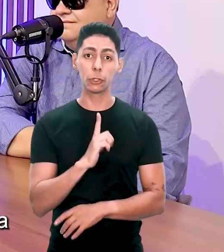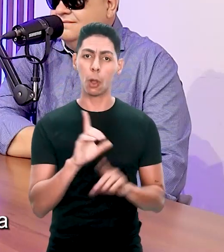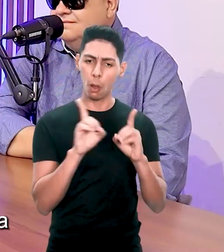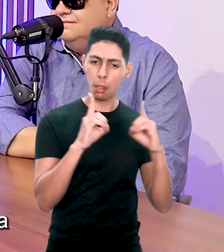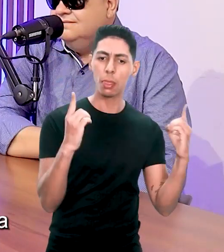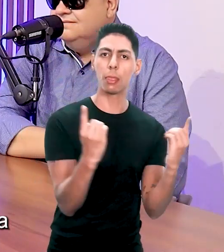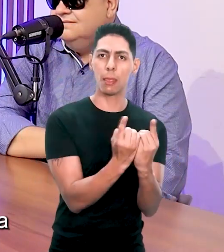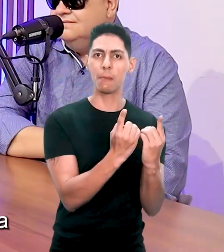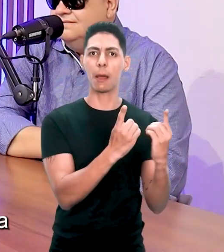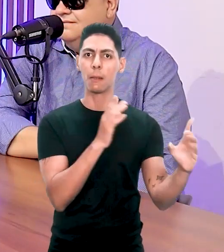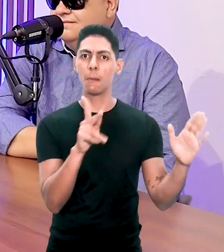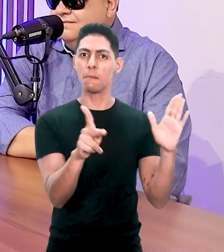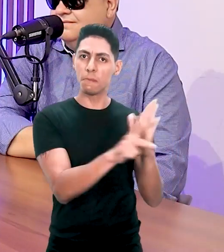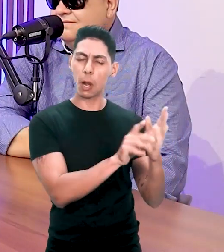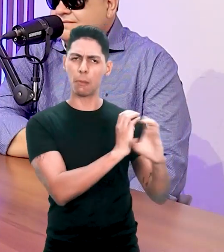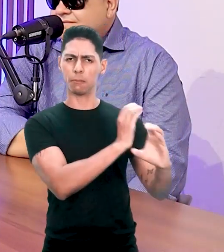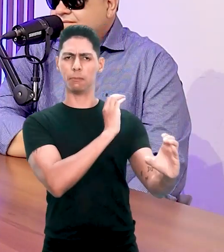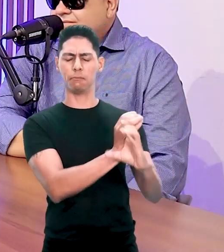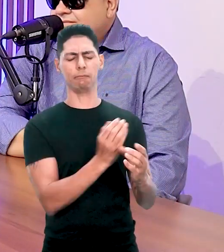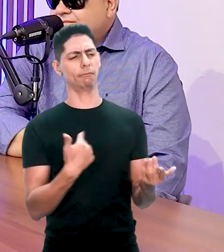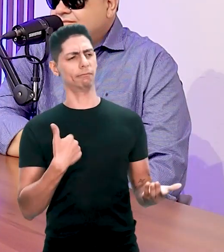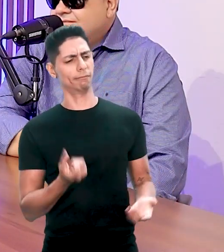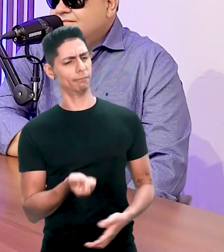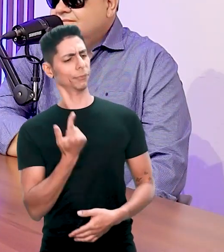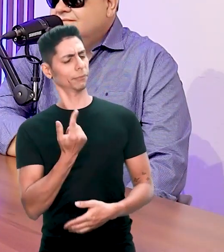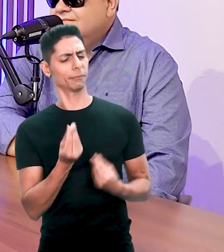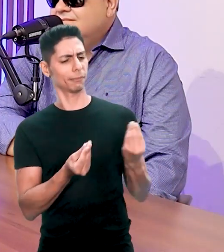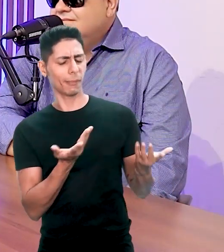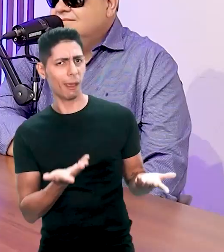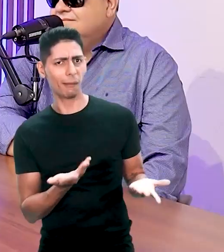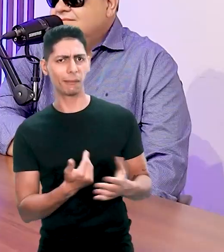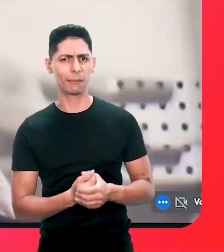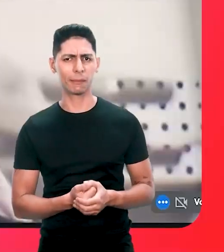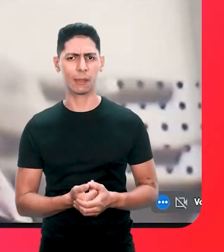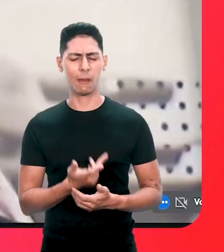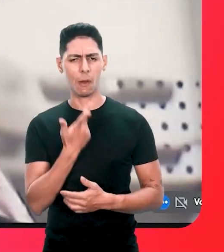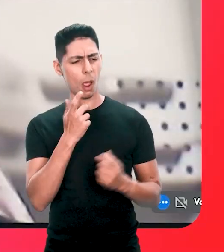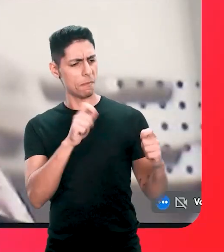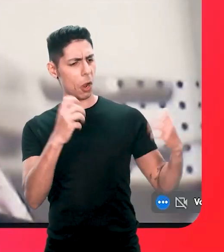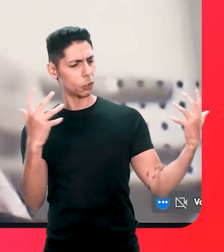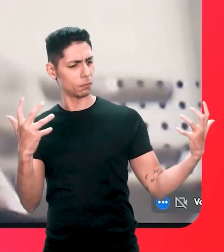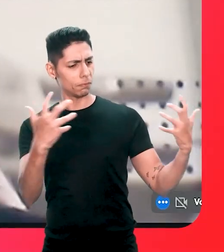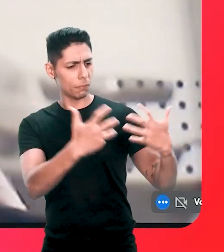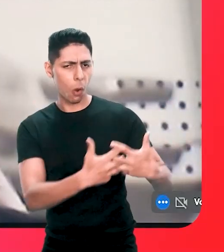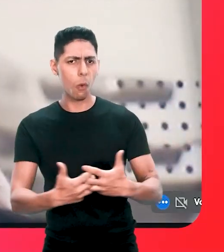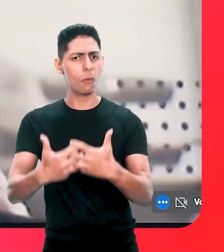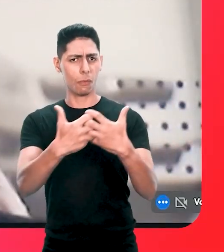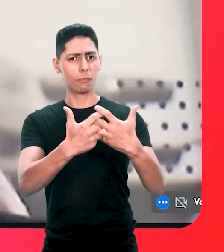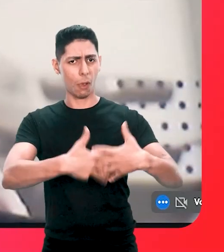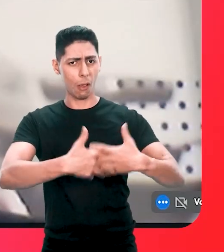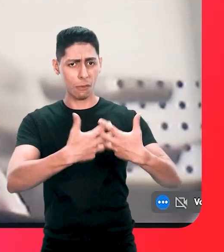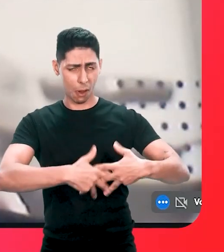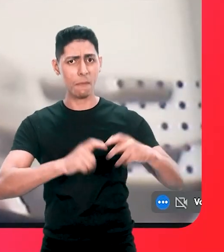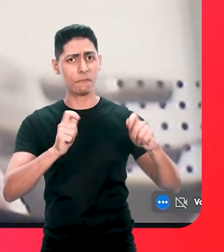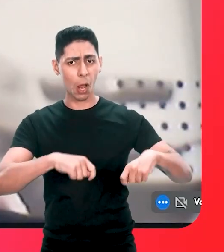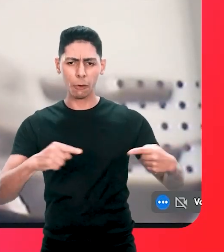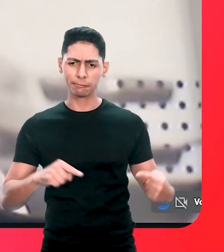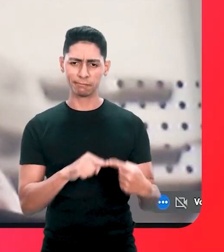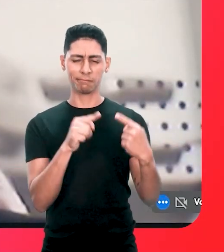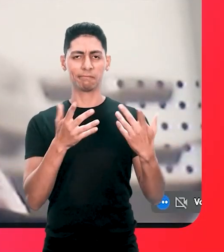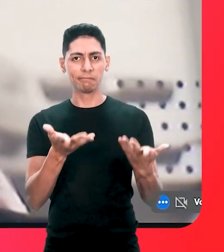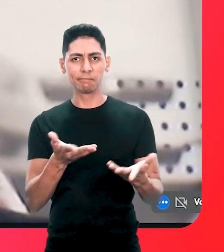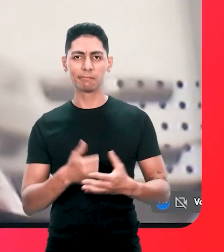engenharia, né? Eu digo, poxa vida, vai conciliar tudo. E não é que deu certo, cara.